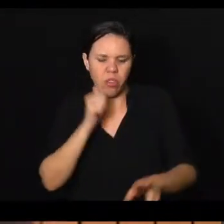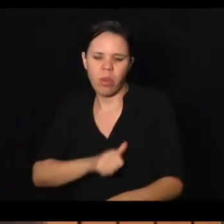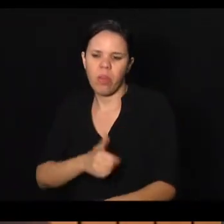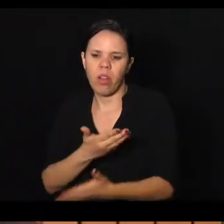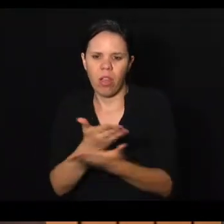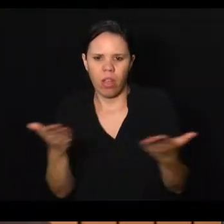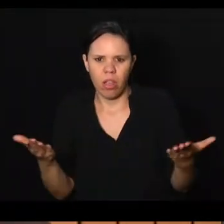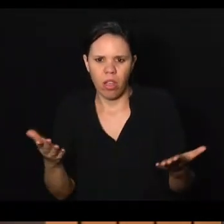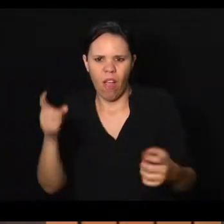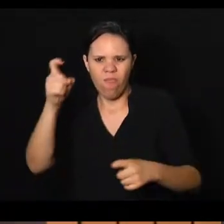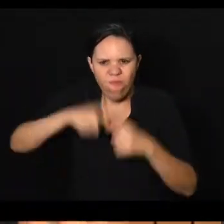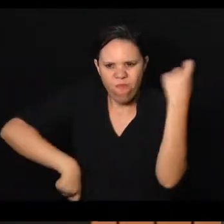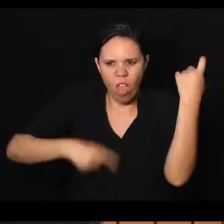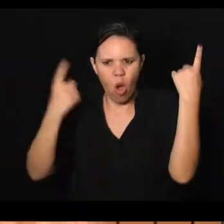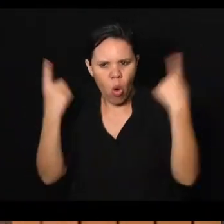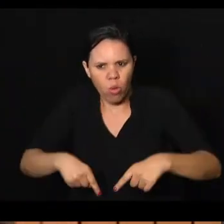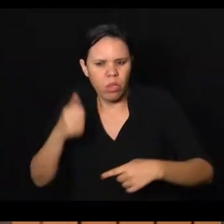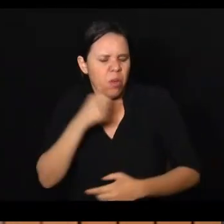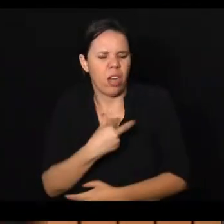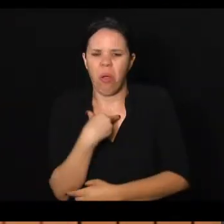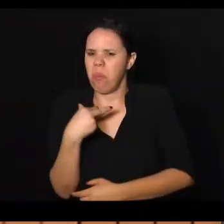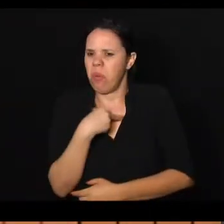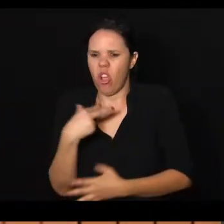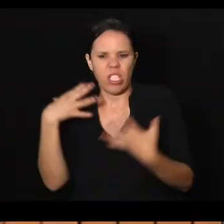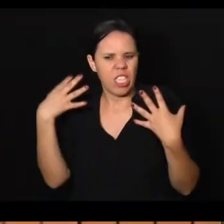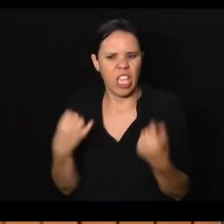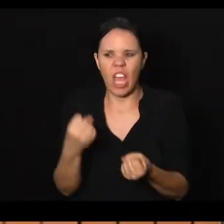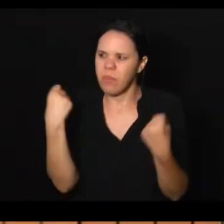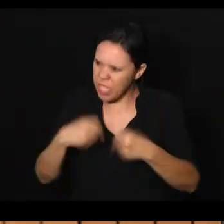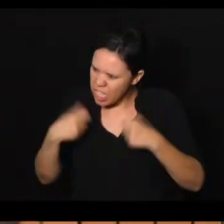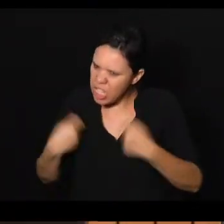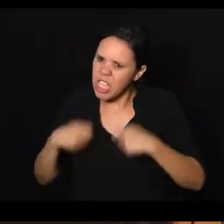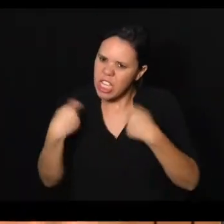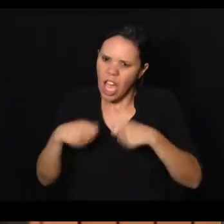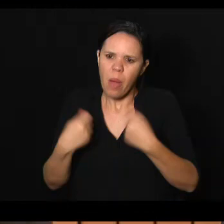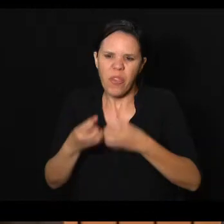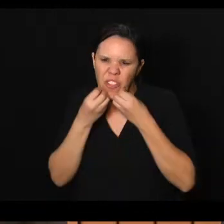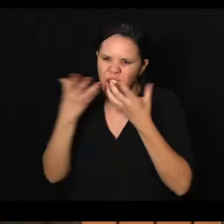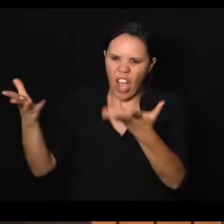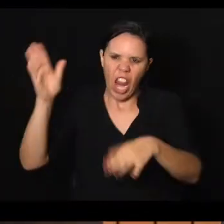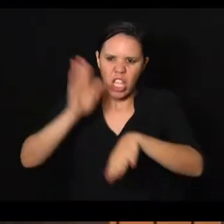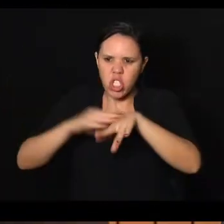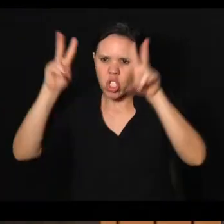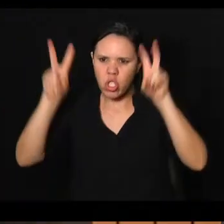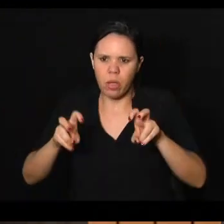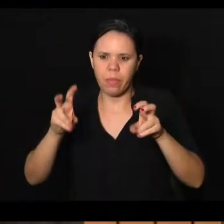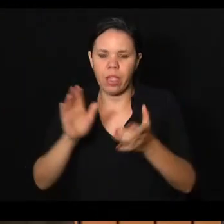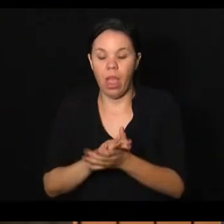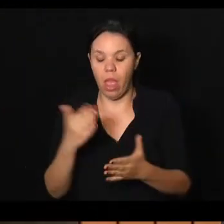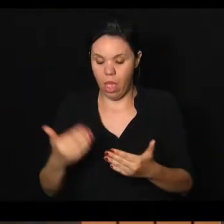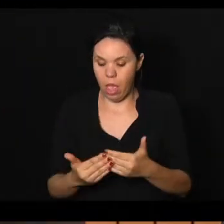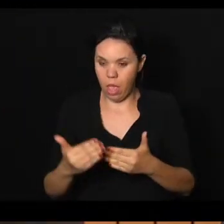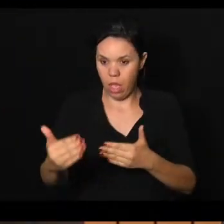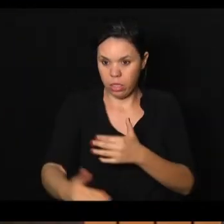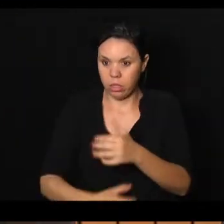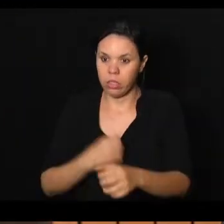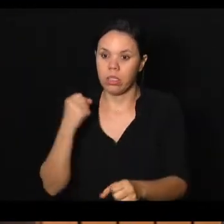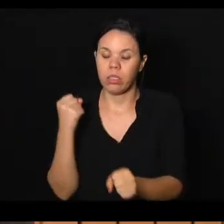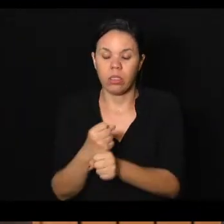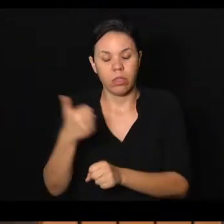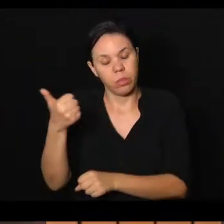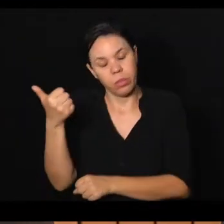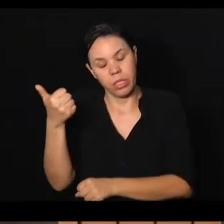violência sexual contra a mulher, e a gente vai ter que falar sobre isso. E agora, este ano, pela primeira